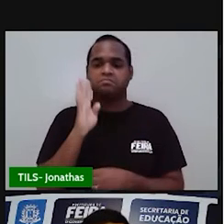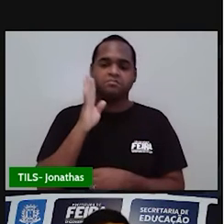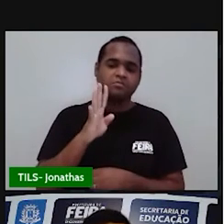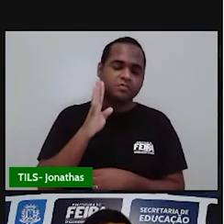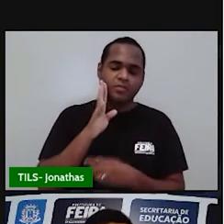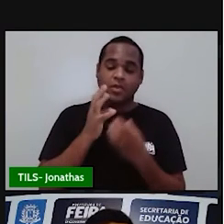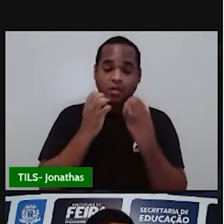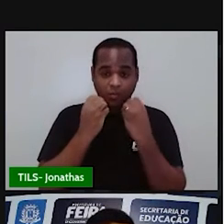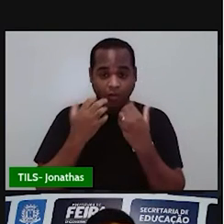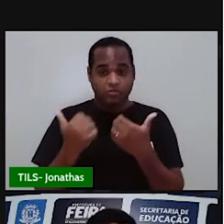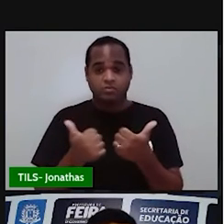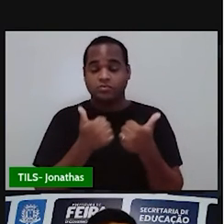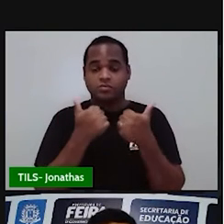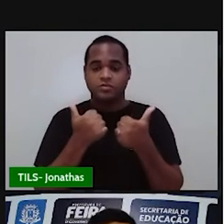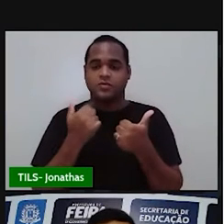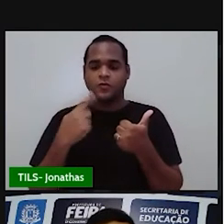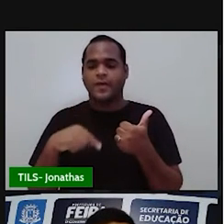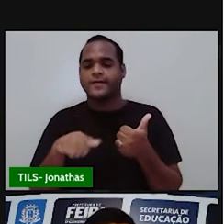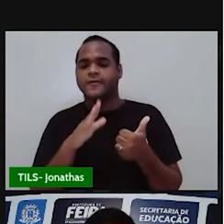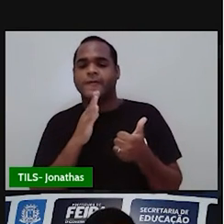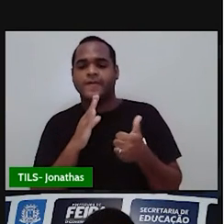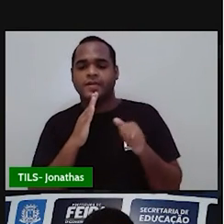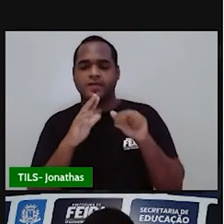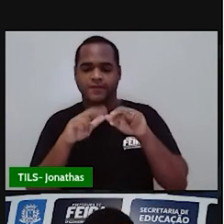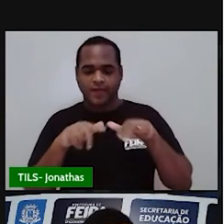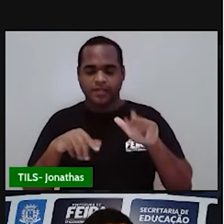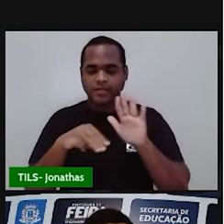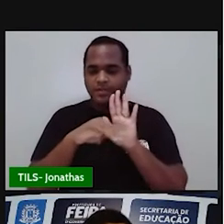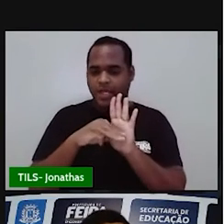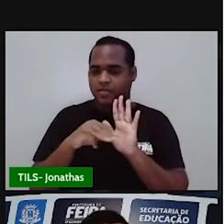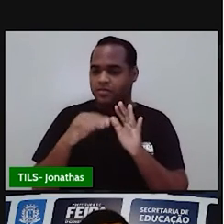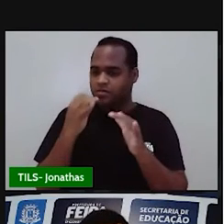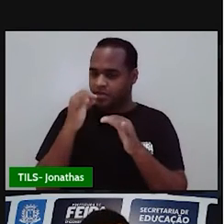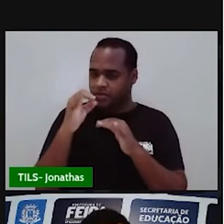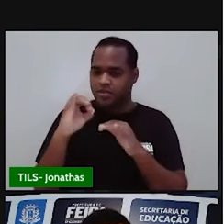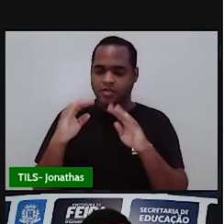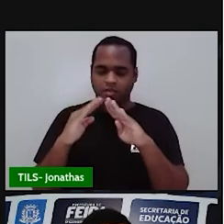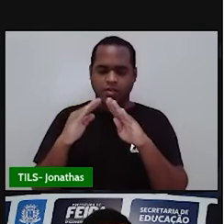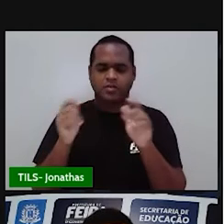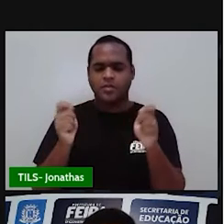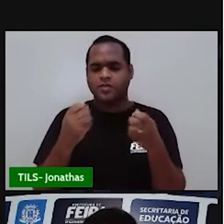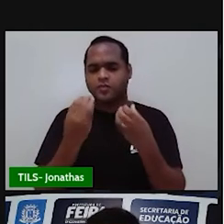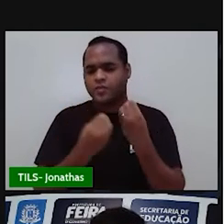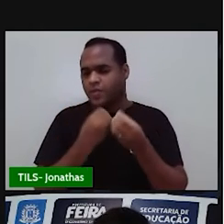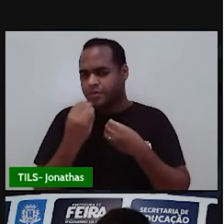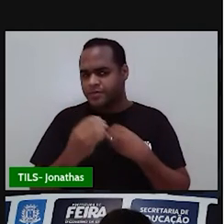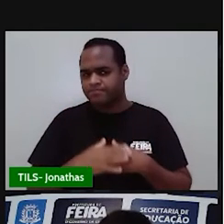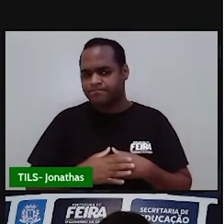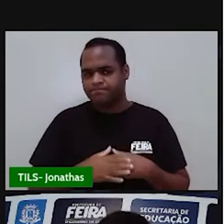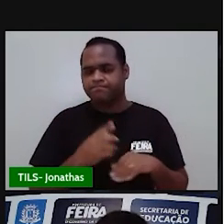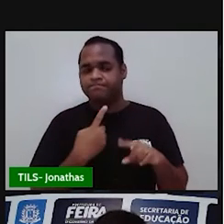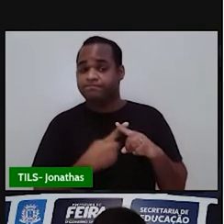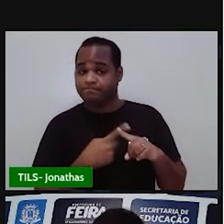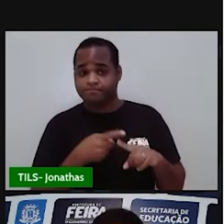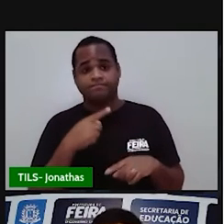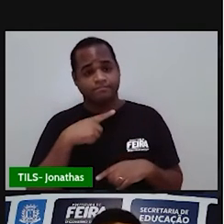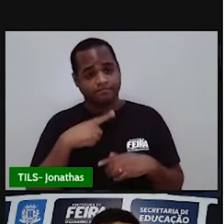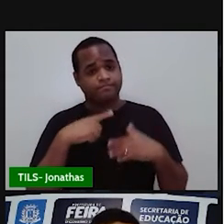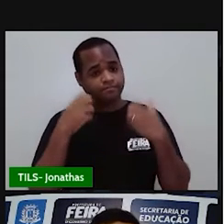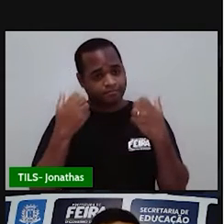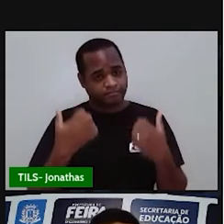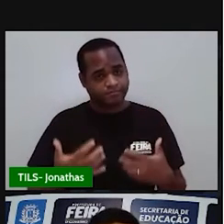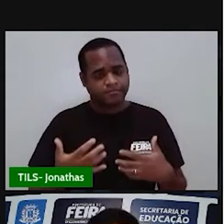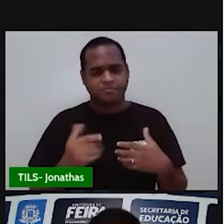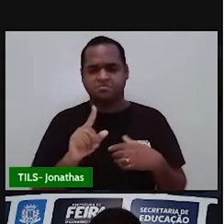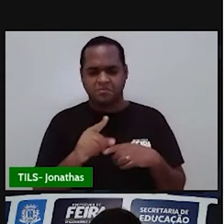a gente conhecer o consumo médio de energia da nossa casa? Tem um porquê, né? E